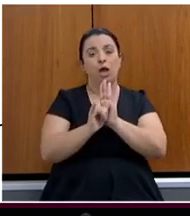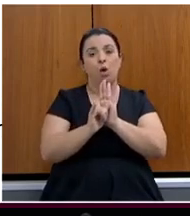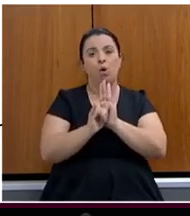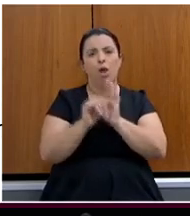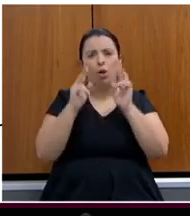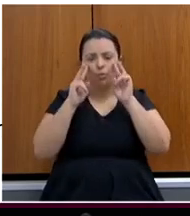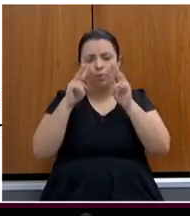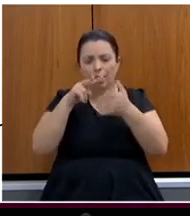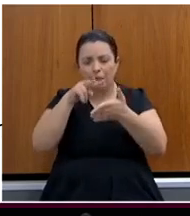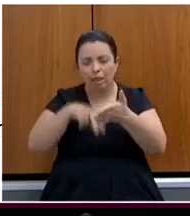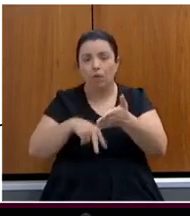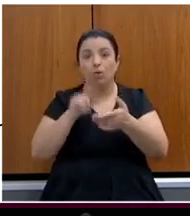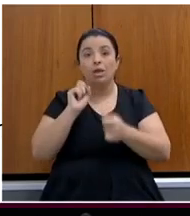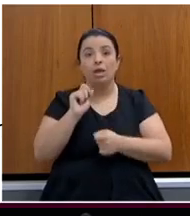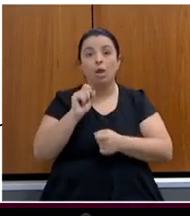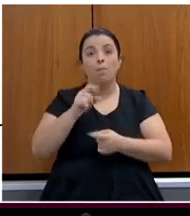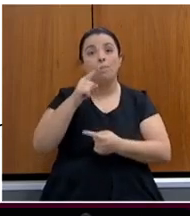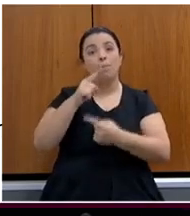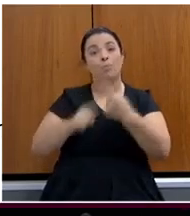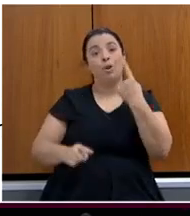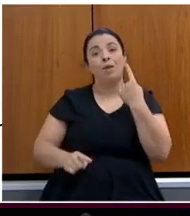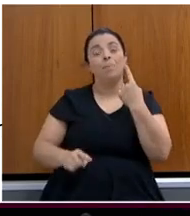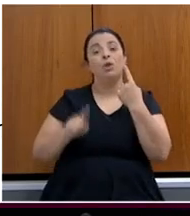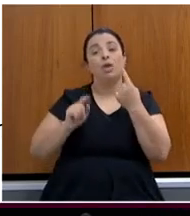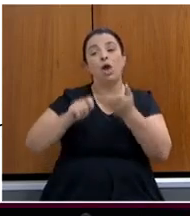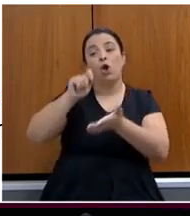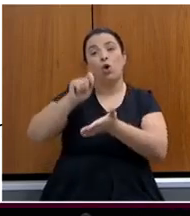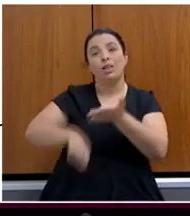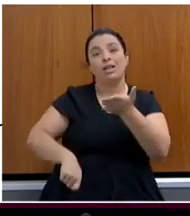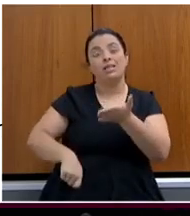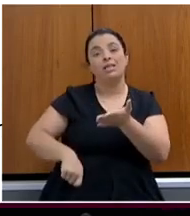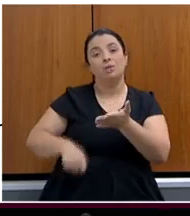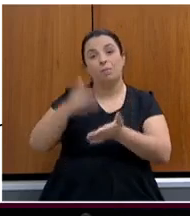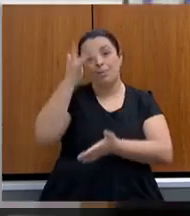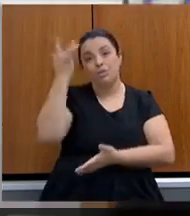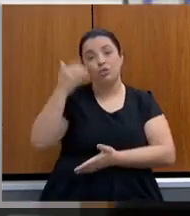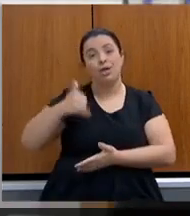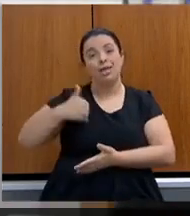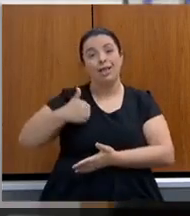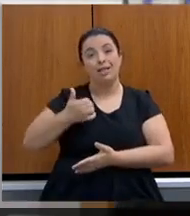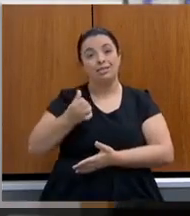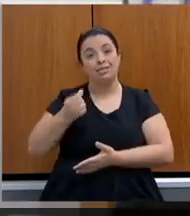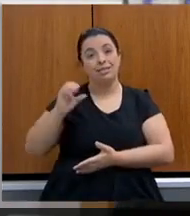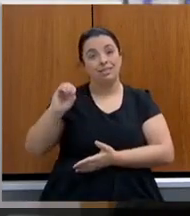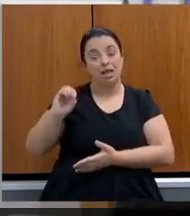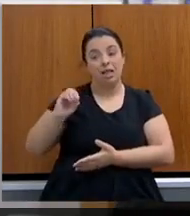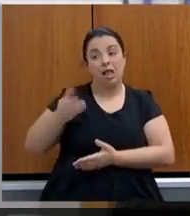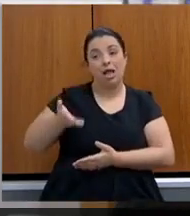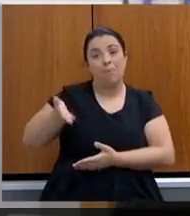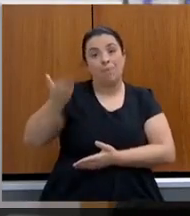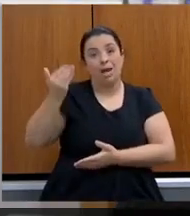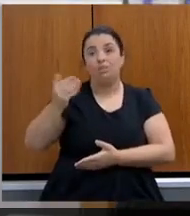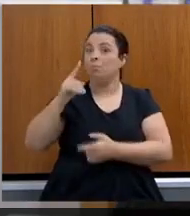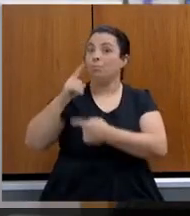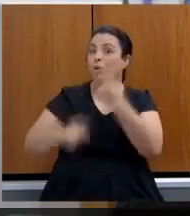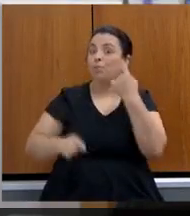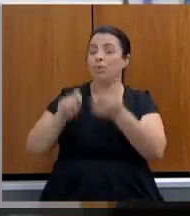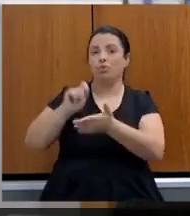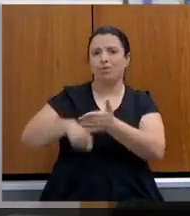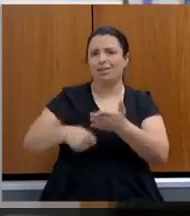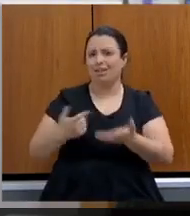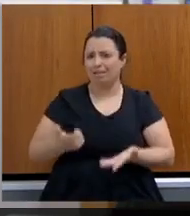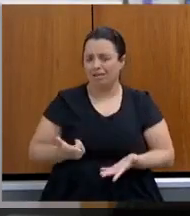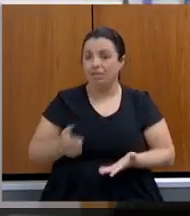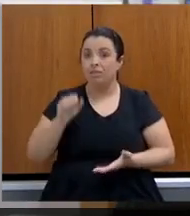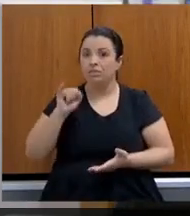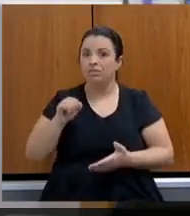proibindo a contratação de pessoas acima de 60 anos e quando essa pré-existente o que eu quero crer que se for